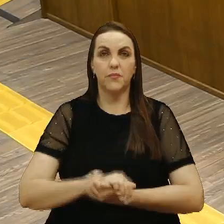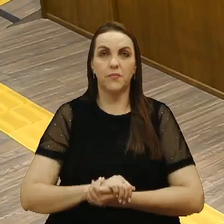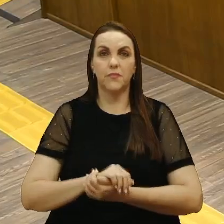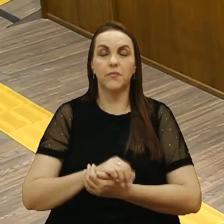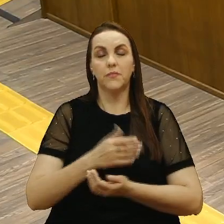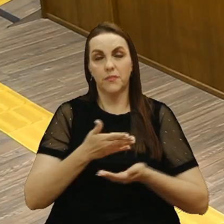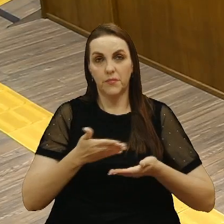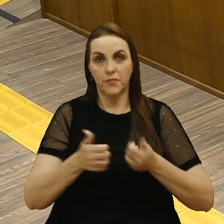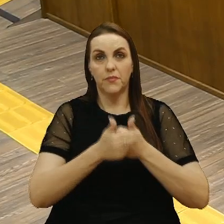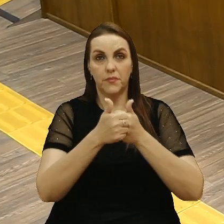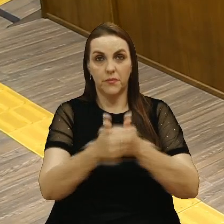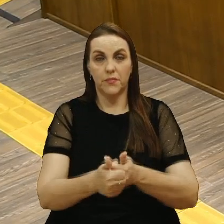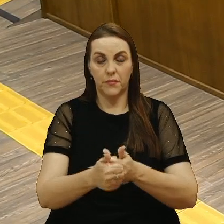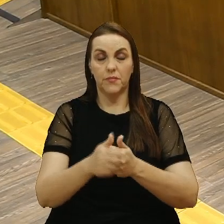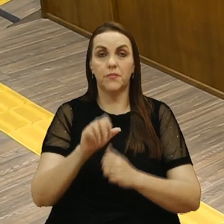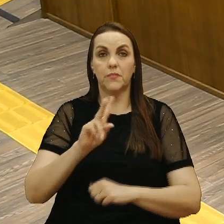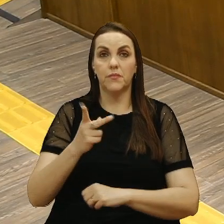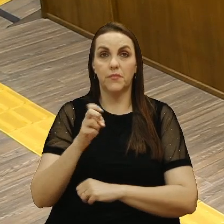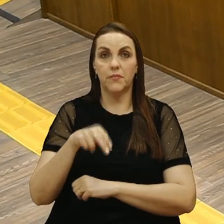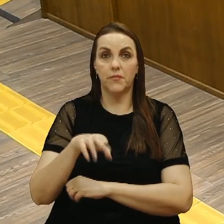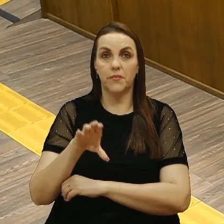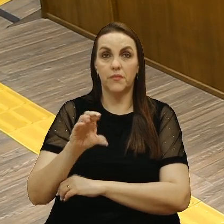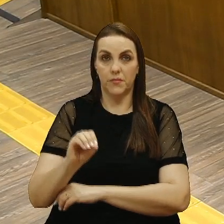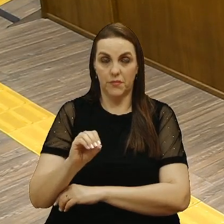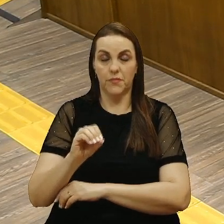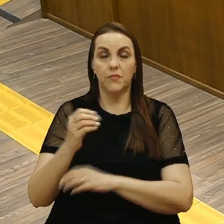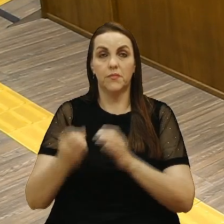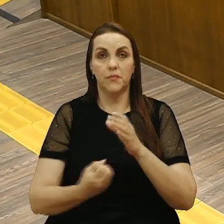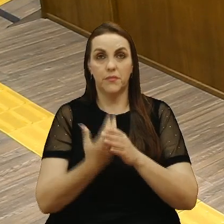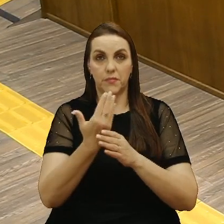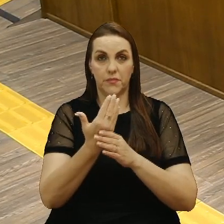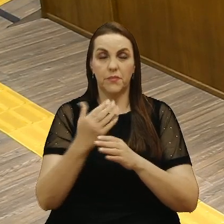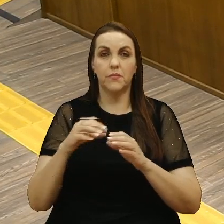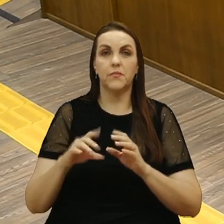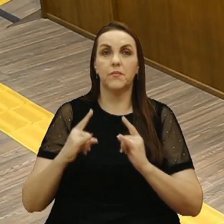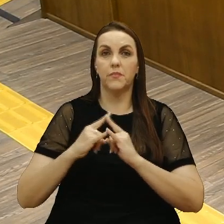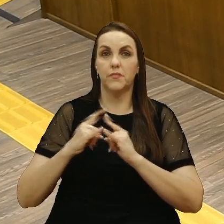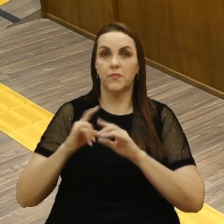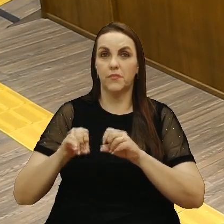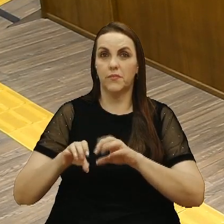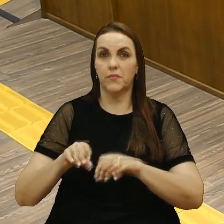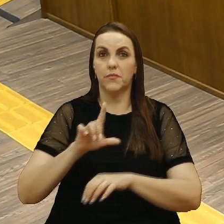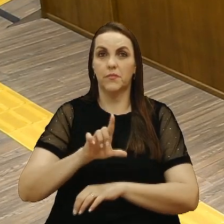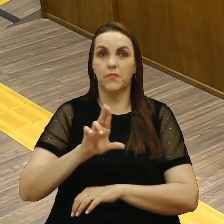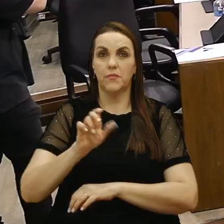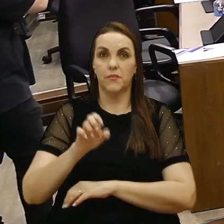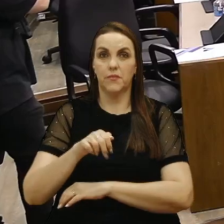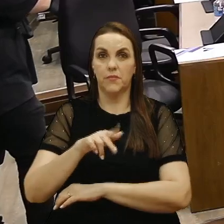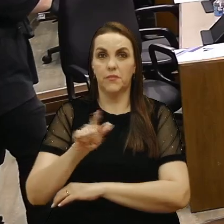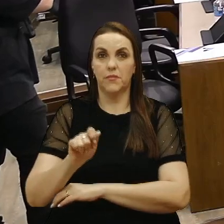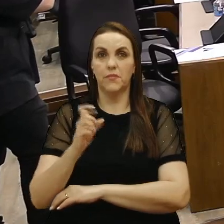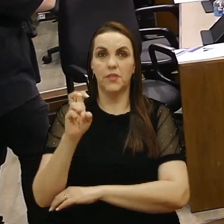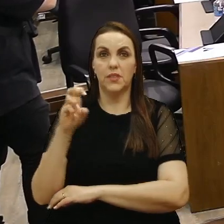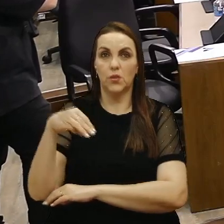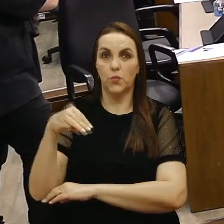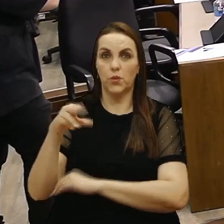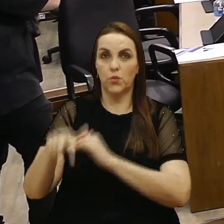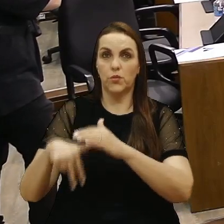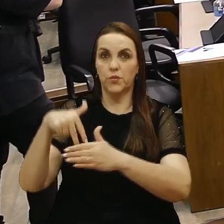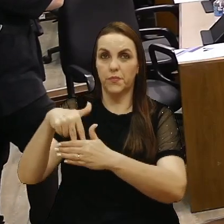Droz, fundador do Instituto Educacional Lucenza, até a tribuna para falar pelo tempo de 5 minutos.